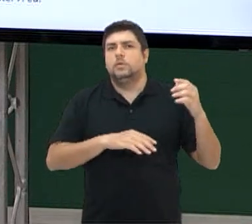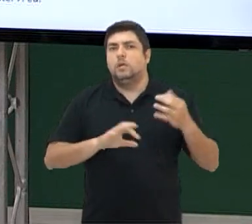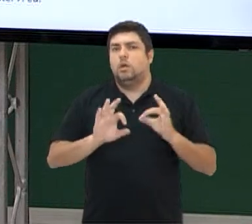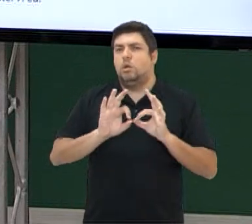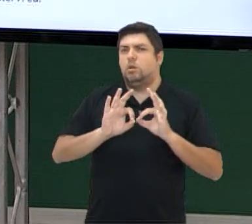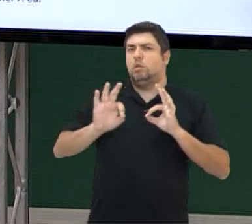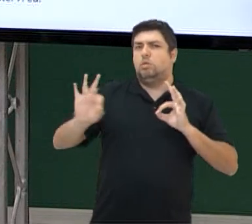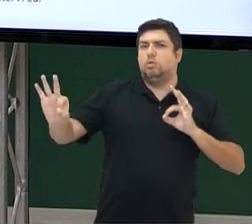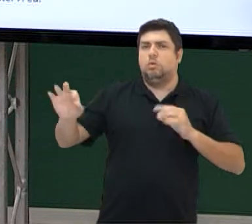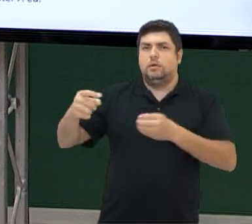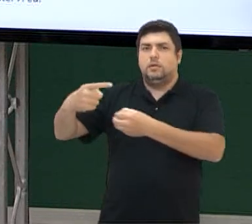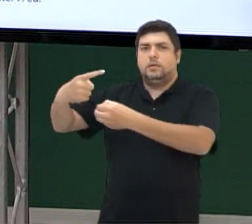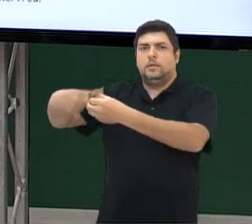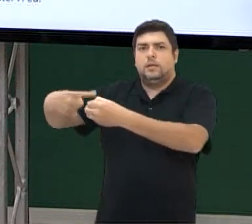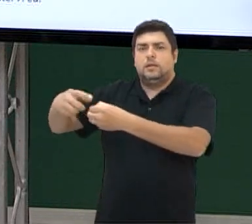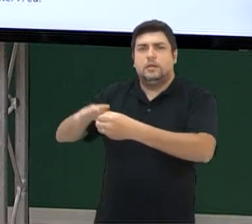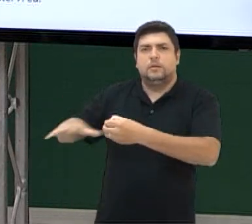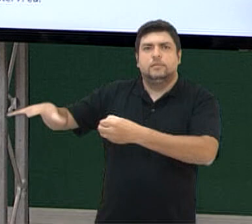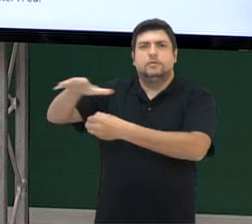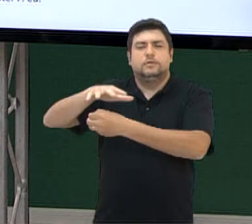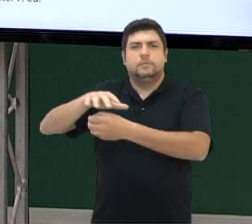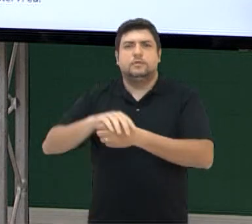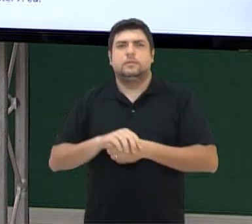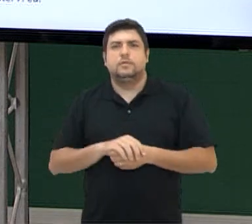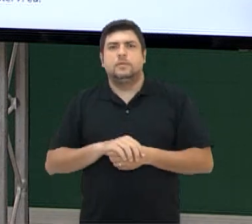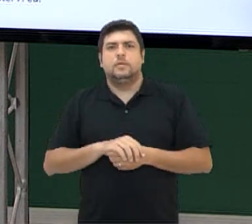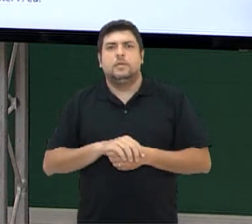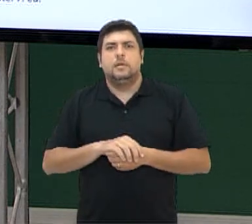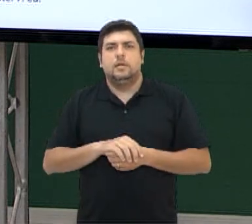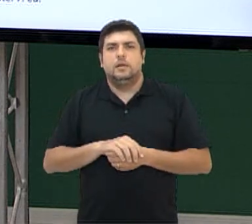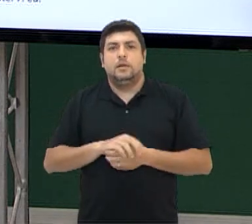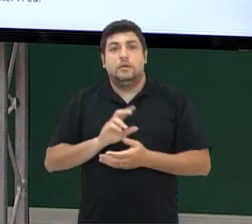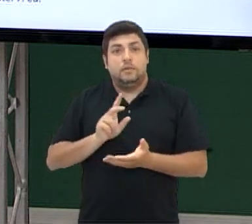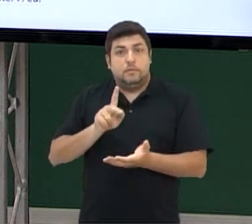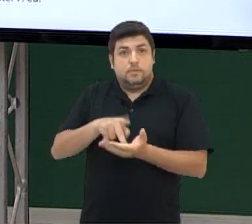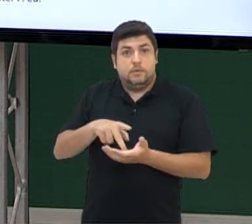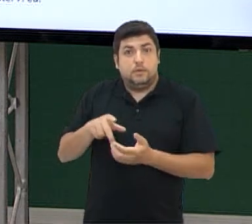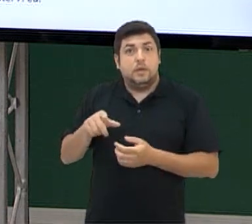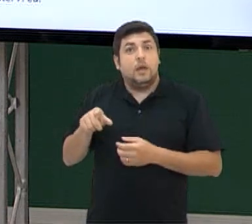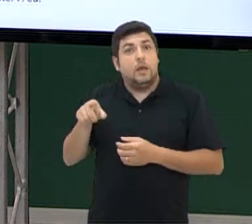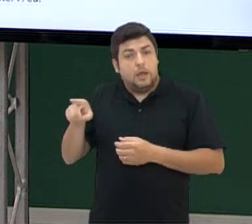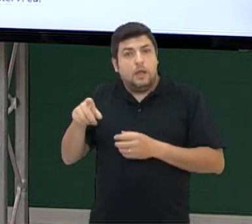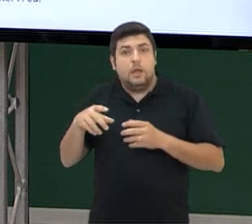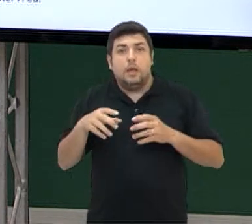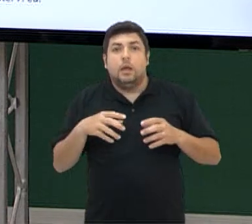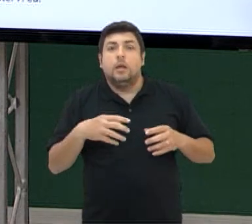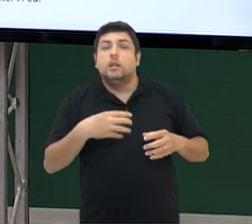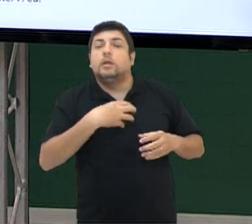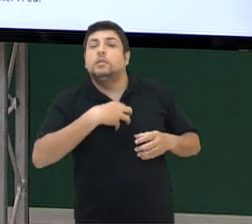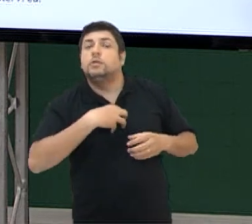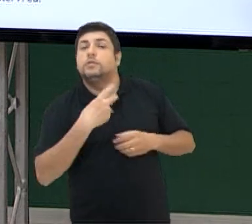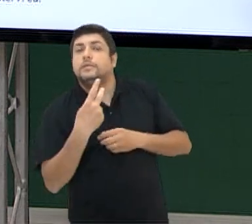industrial, urbanizada. Né? São características, são exemplos típicos, características, né?